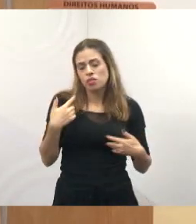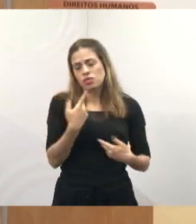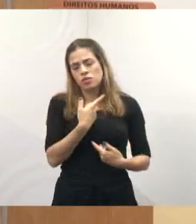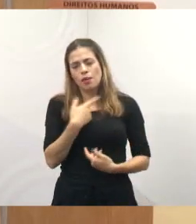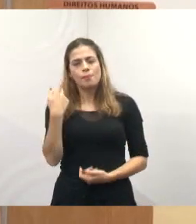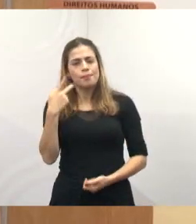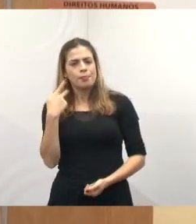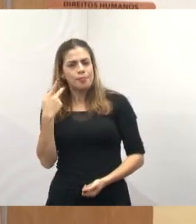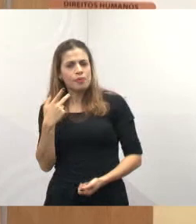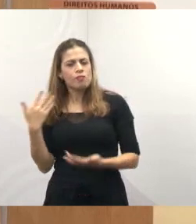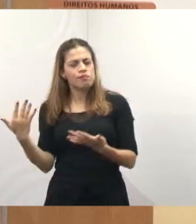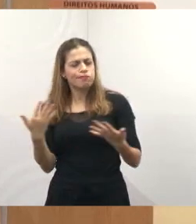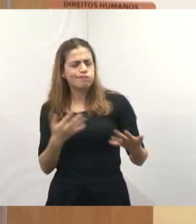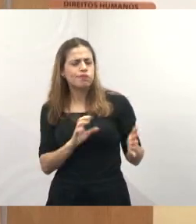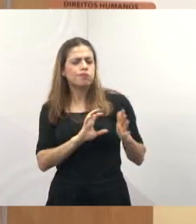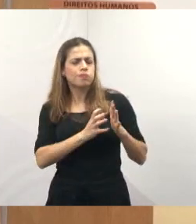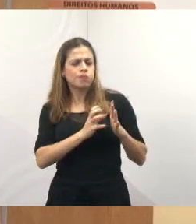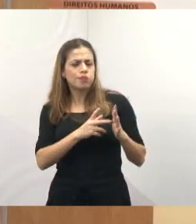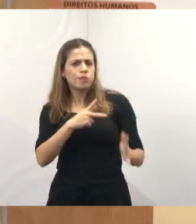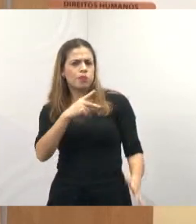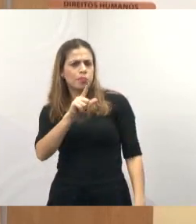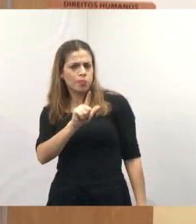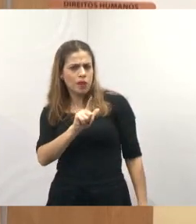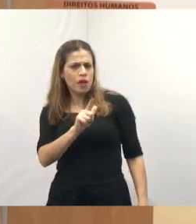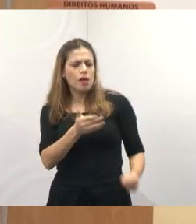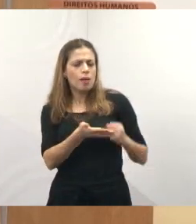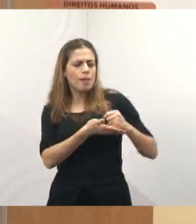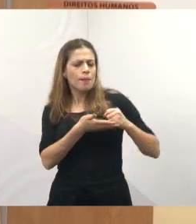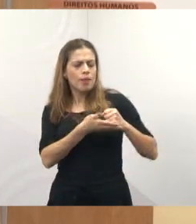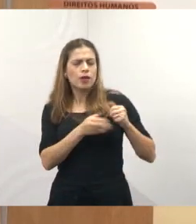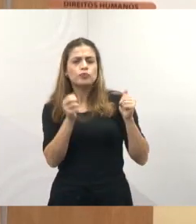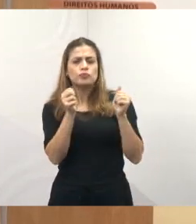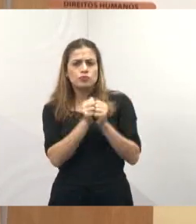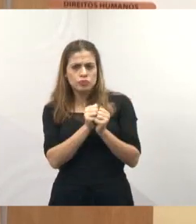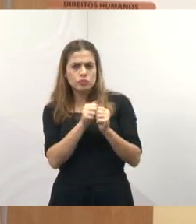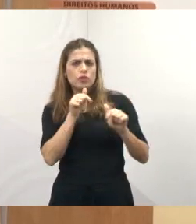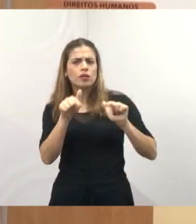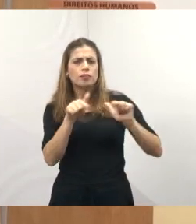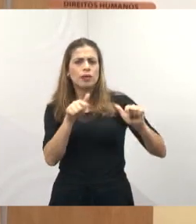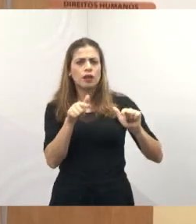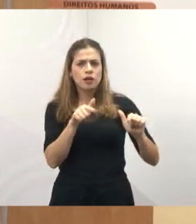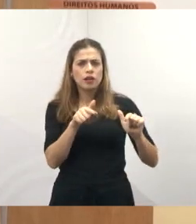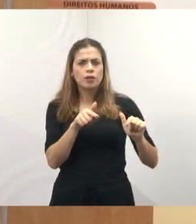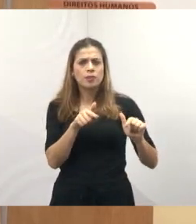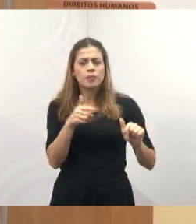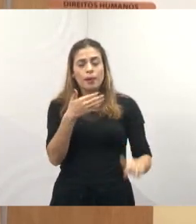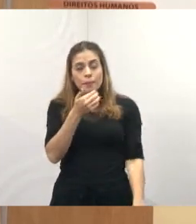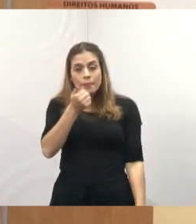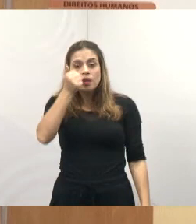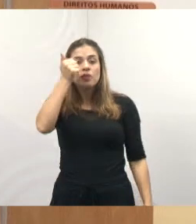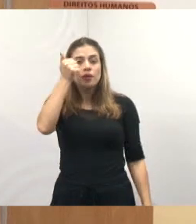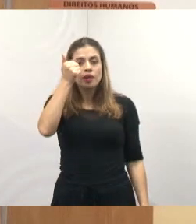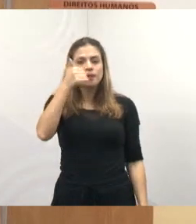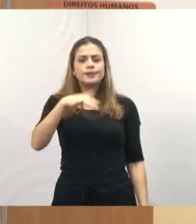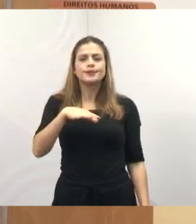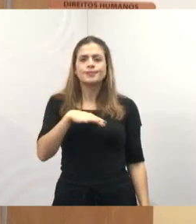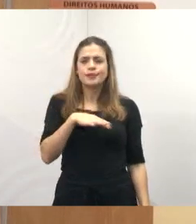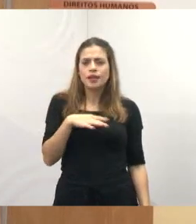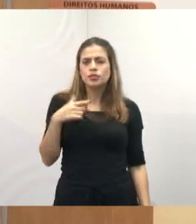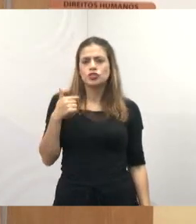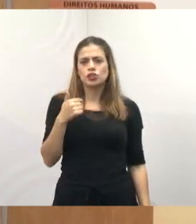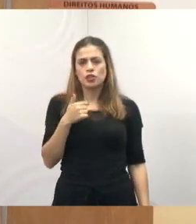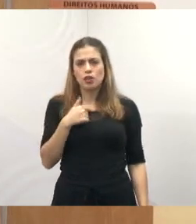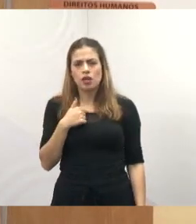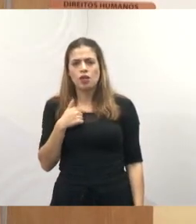é do PL, né, estamos juntos na base, trabalhando firme para melhorar a nossa cidade. Com certeza eu, vereador Dude, vereadora Sônia, vamos estar